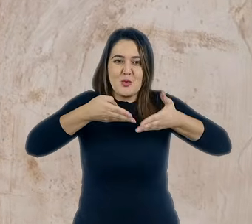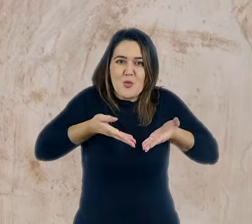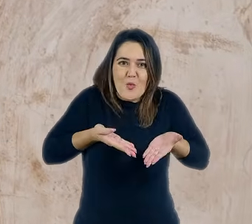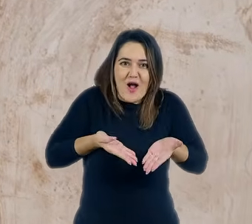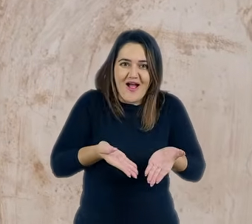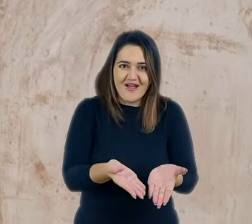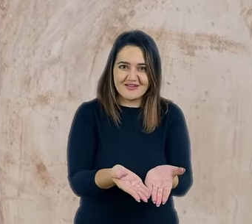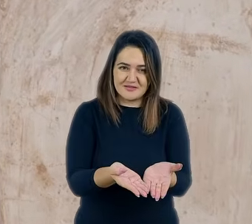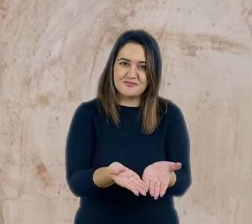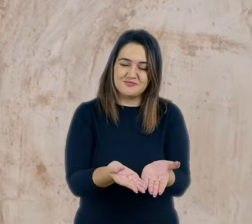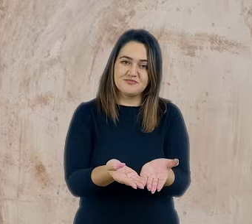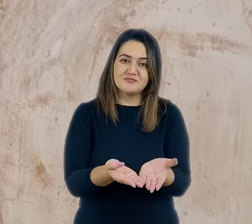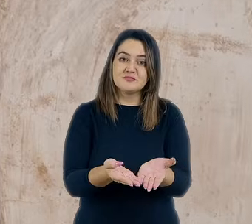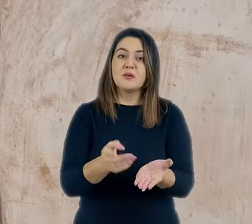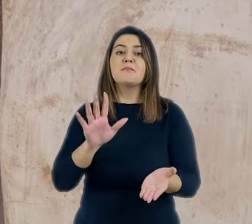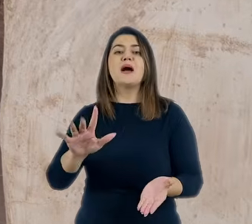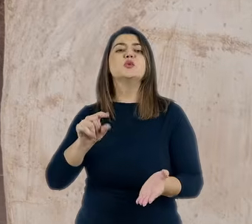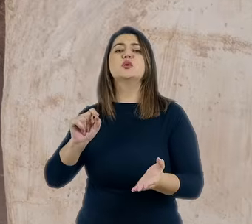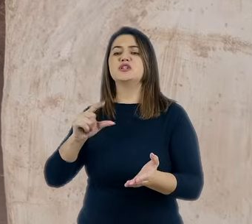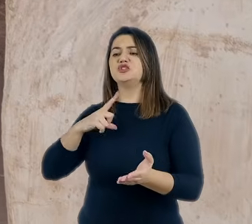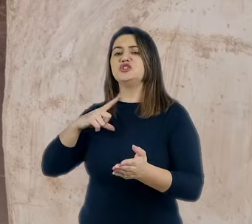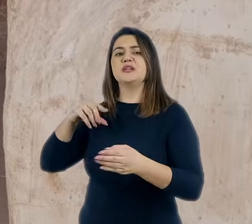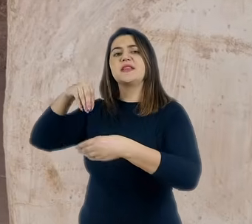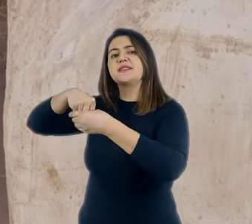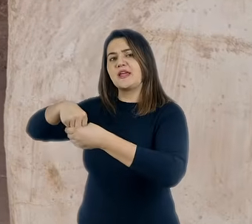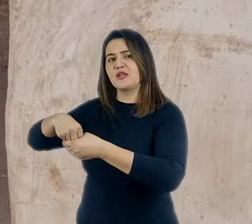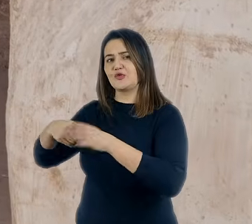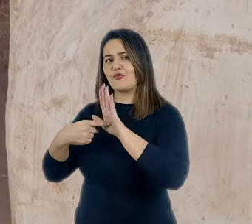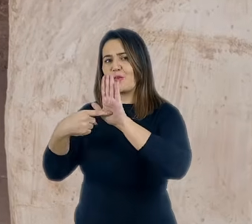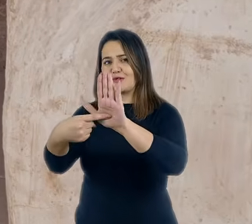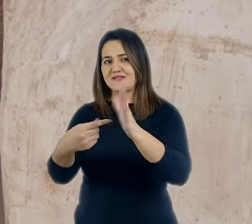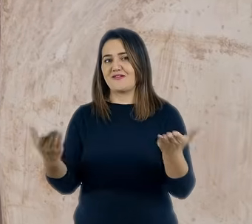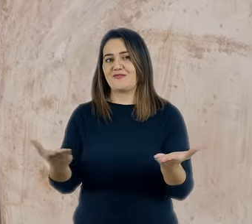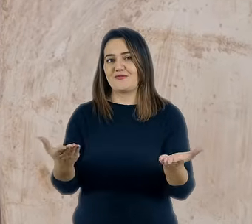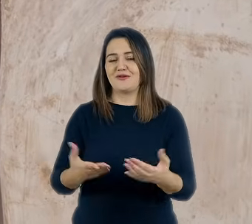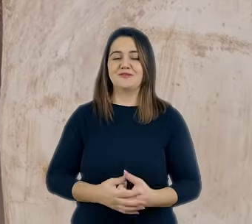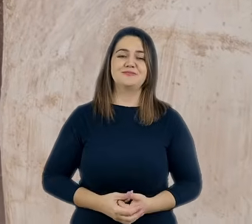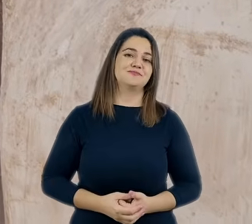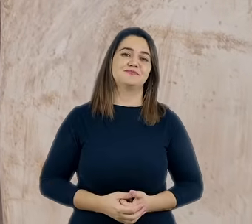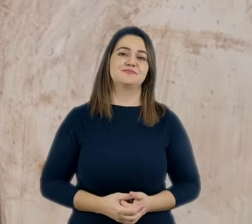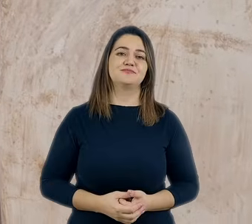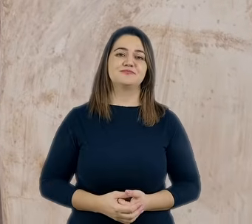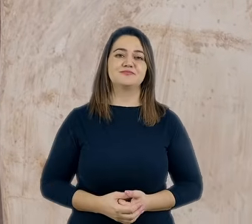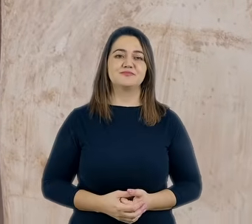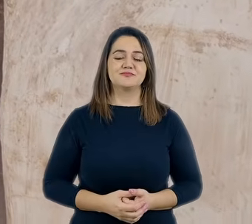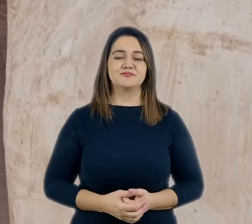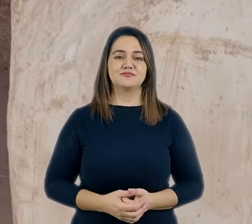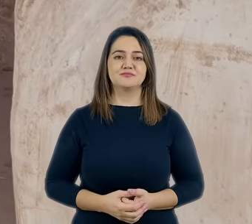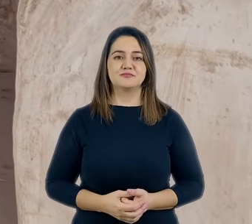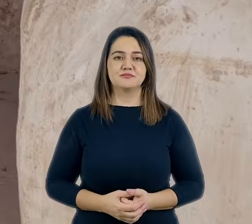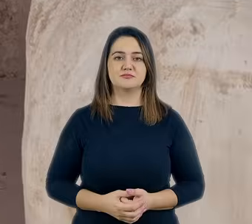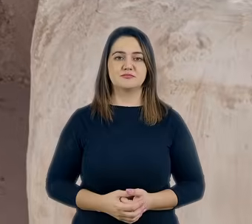santuários pagãos que havia na entrada das cidades de Judá? Vem comigo e eu vou mostrar para você.